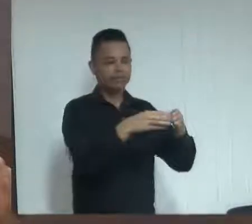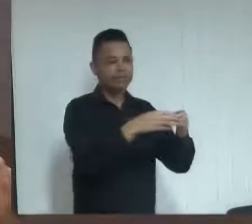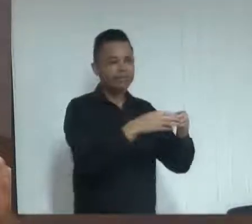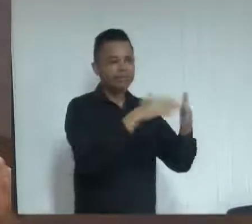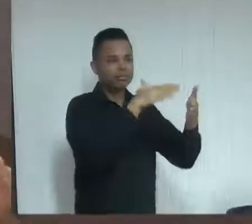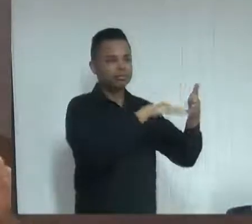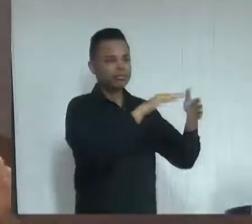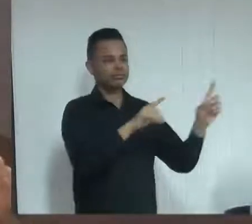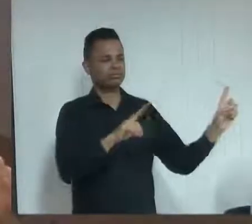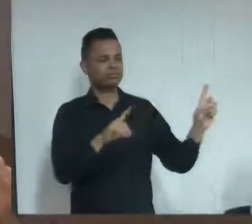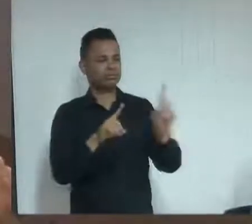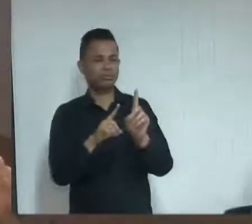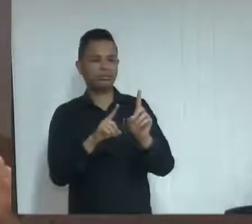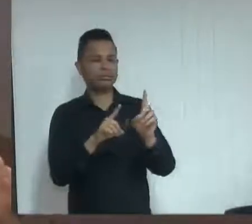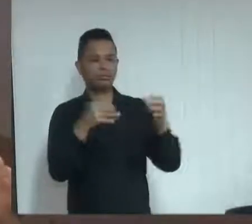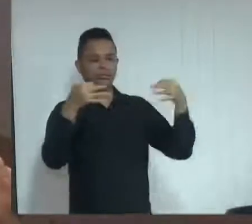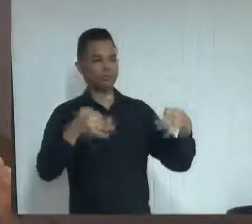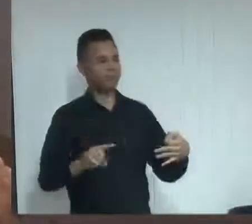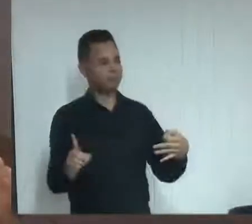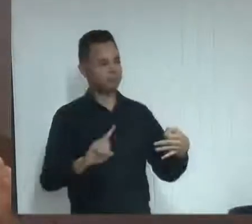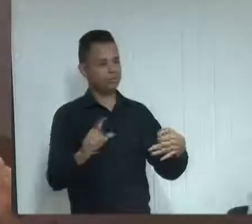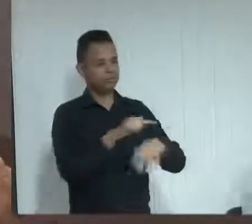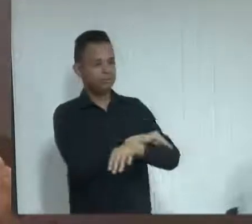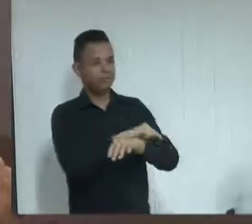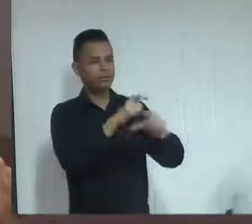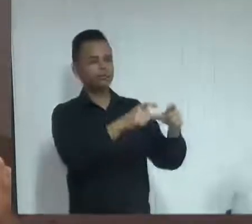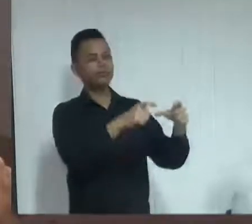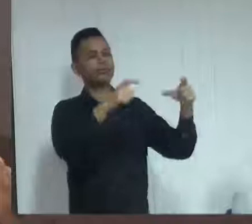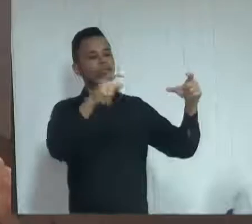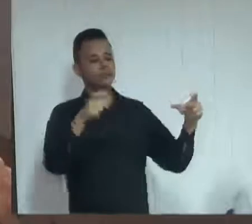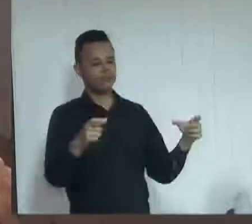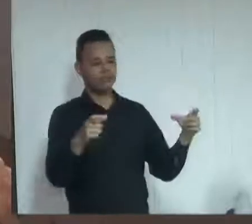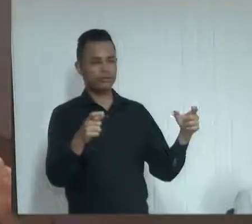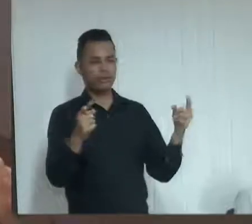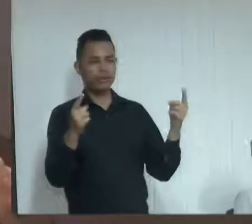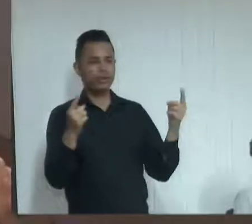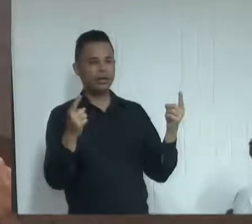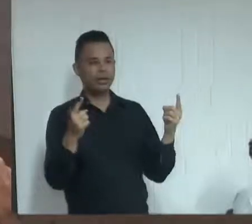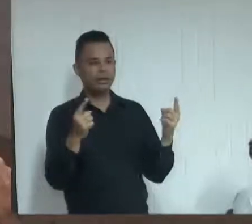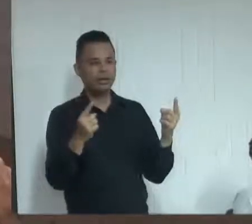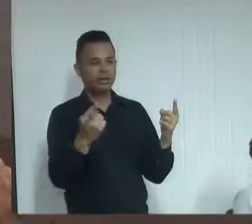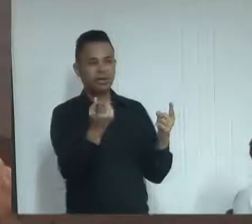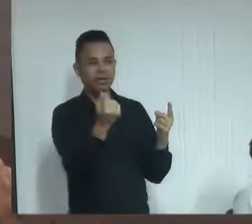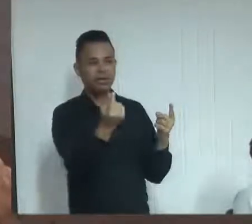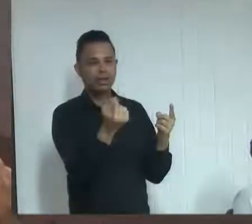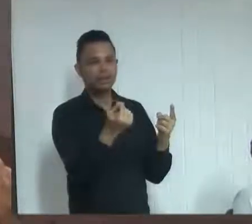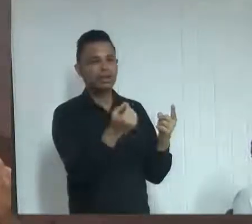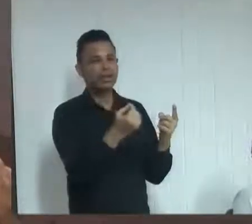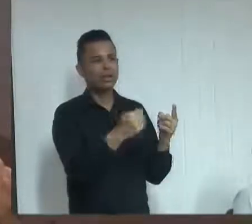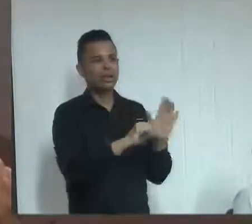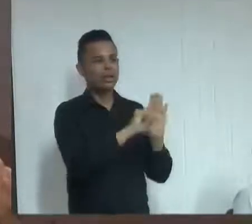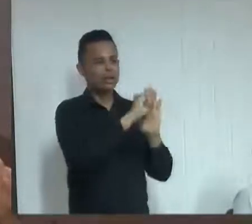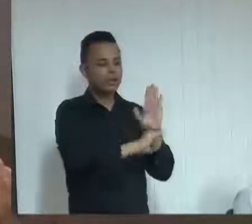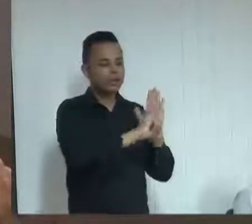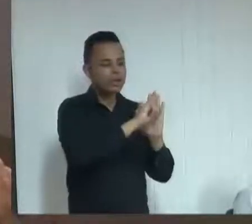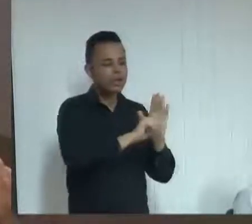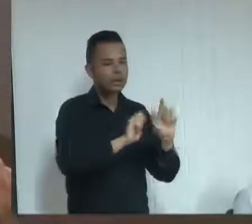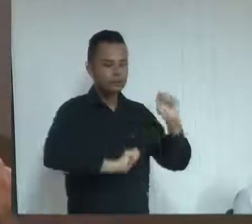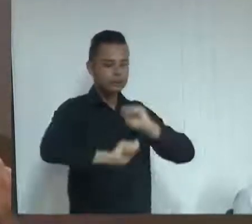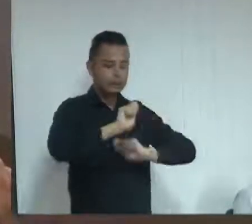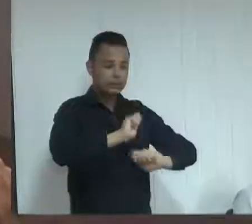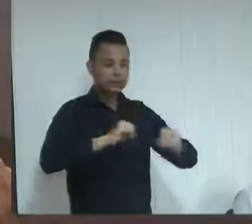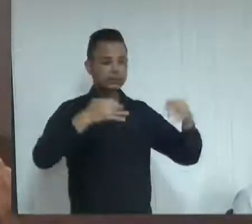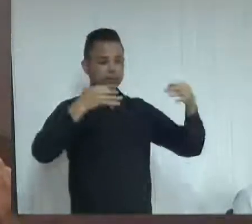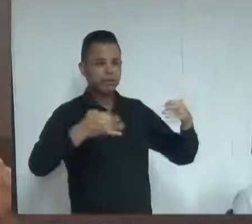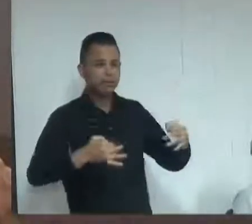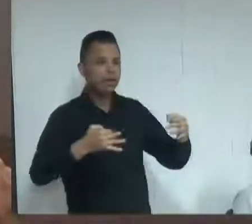acho justo com a população a gente aumentar, e eu não sou contra aumentar a arrecadação de impostos. Eu sou a favor de fazer uma gestão melhor.